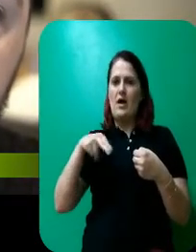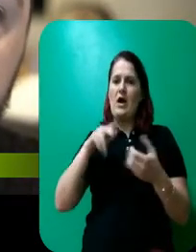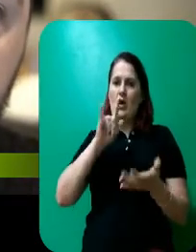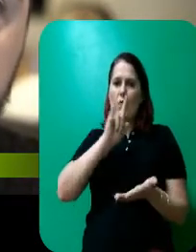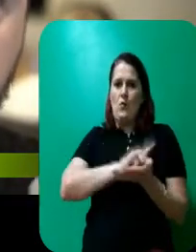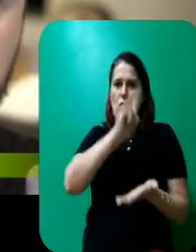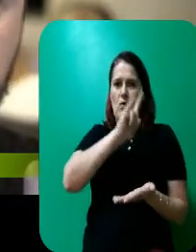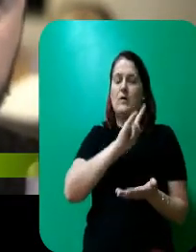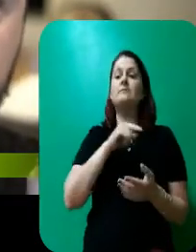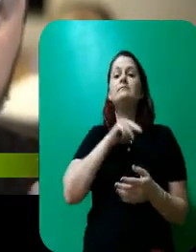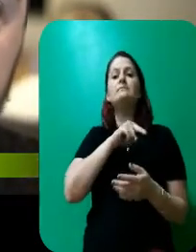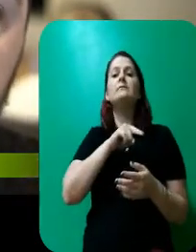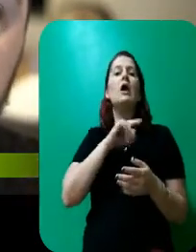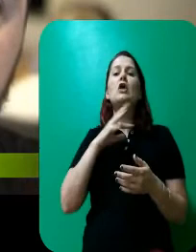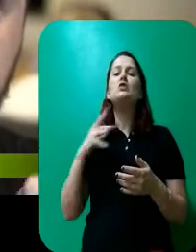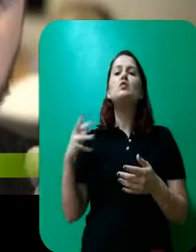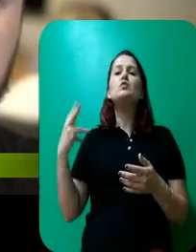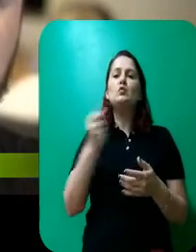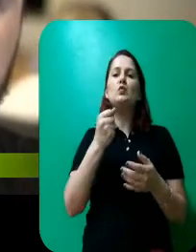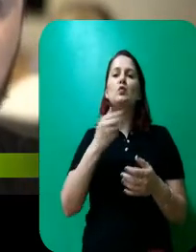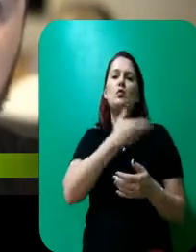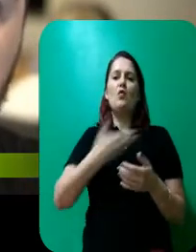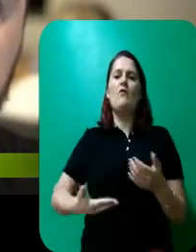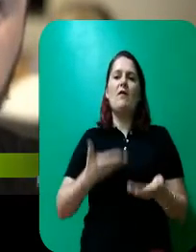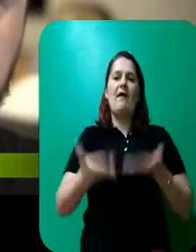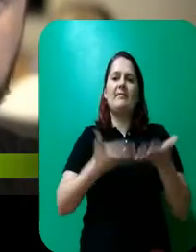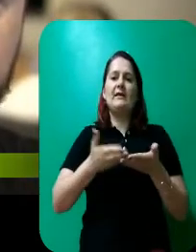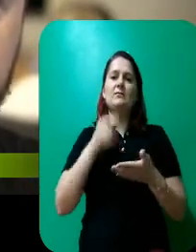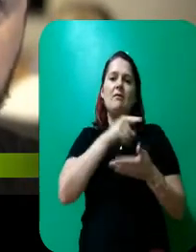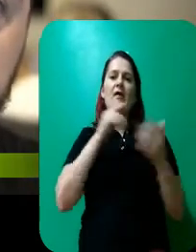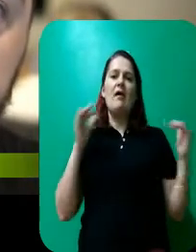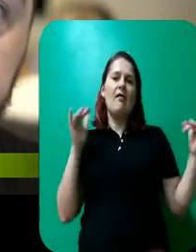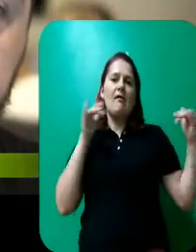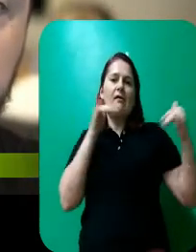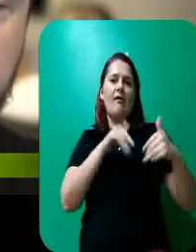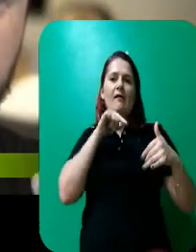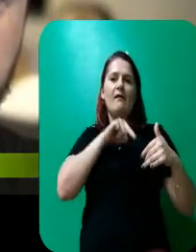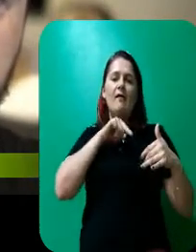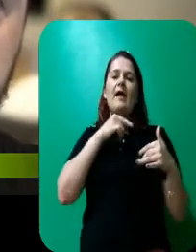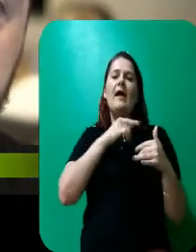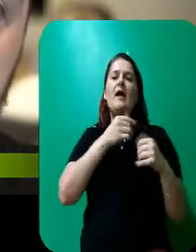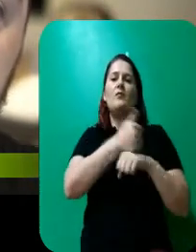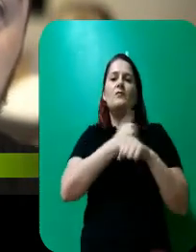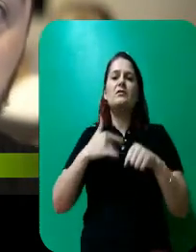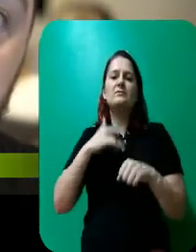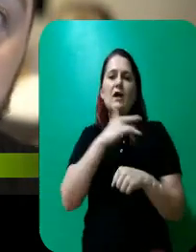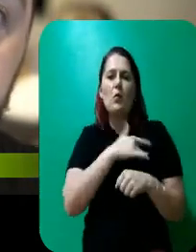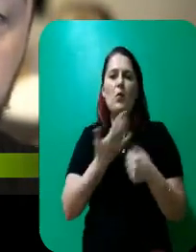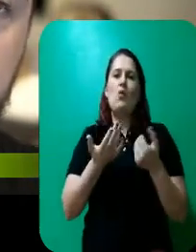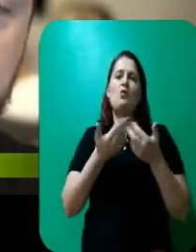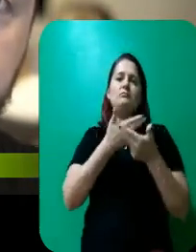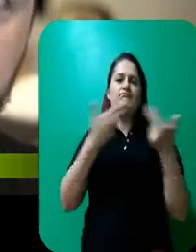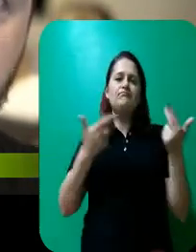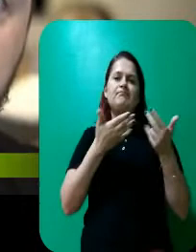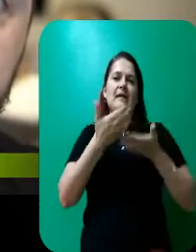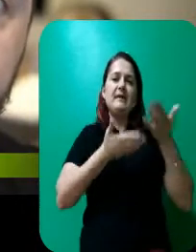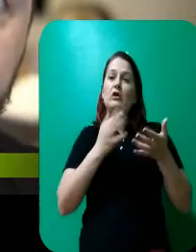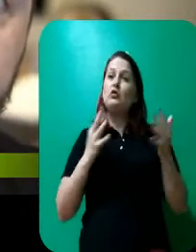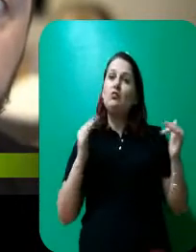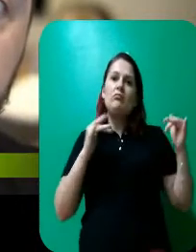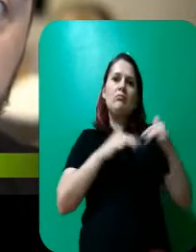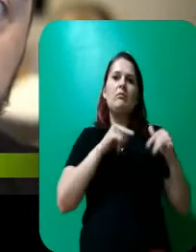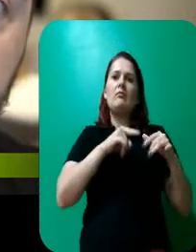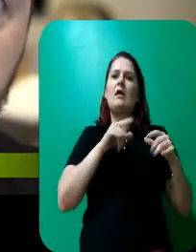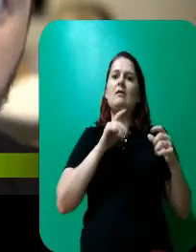mandar recursos, para mandar força-tarefa, para mandar profissionais de saúde, para fazer tudo. Se você pegar os Estados Unidos hoje, eles têm pelo menos